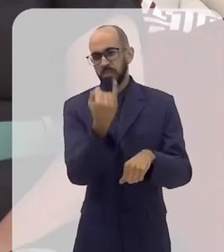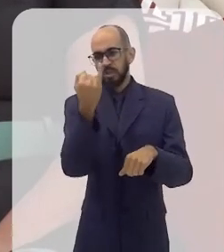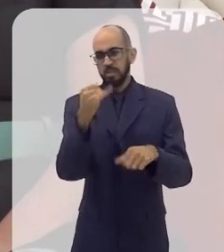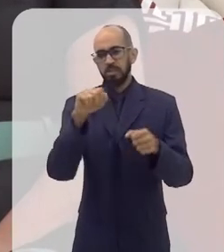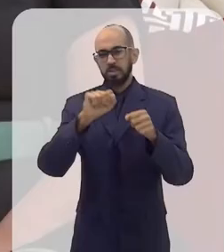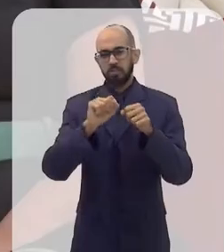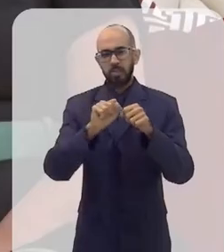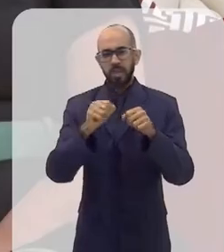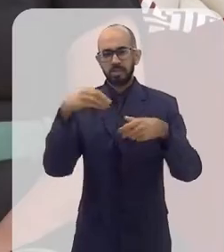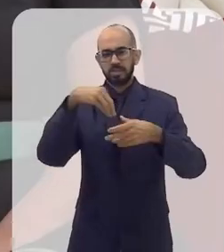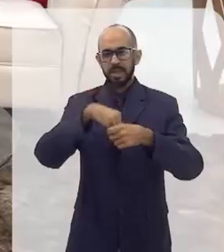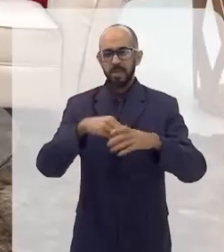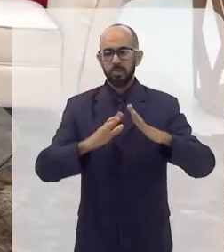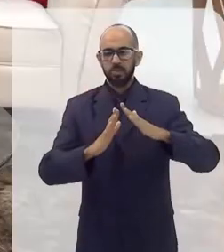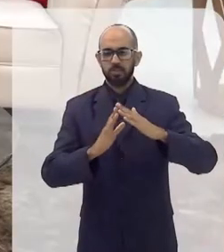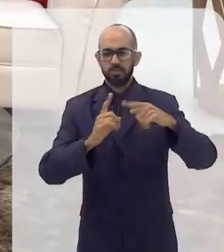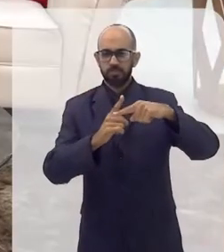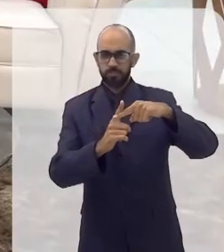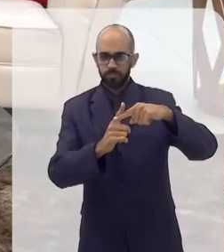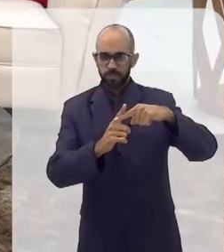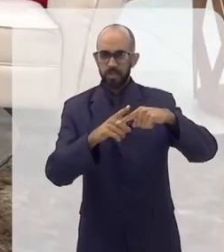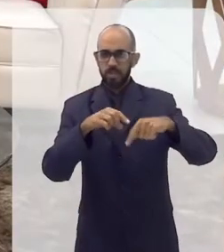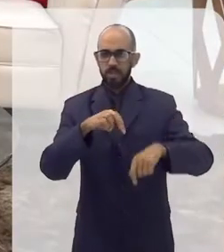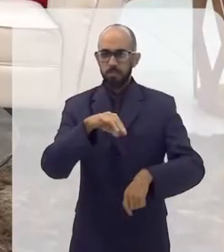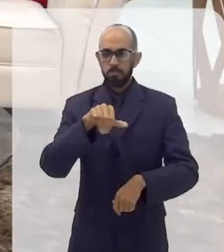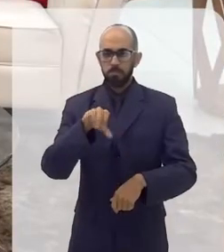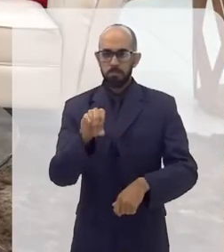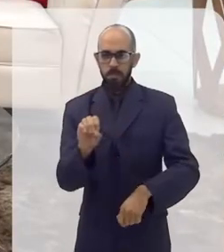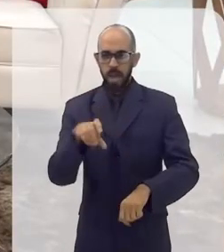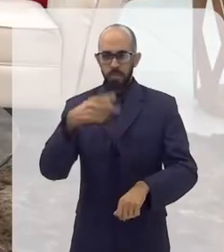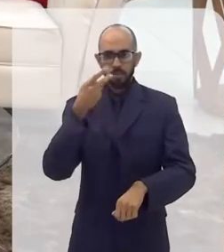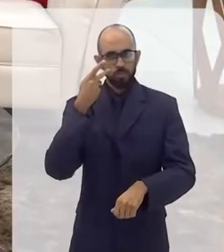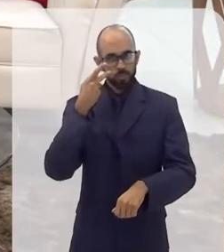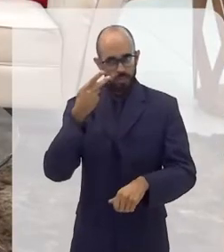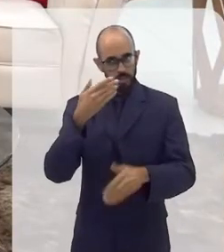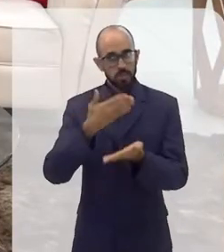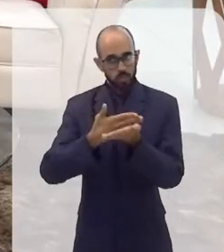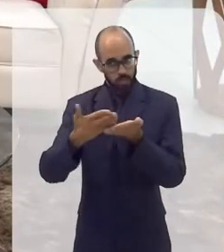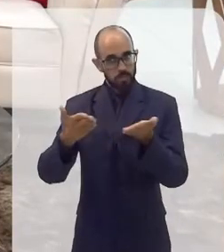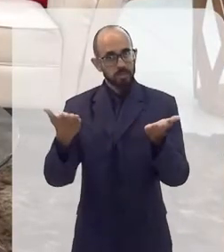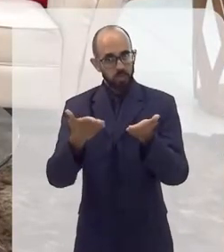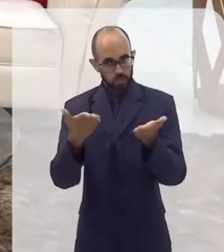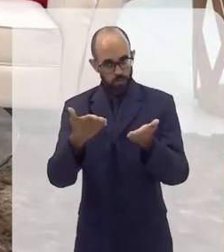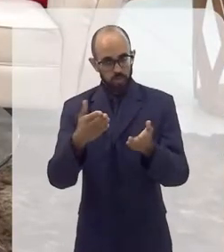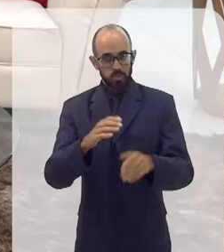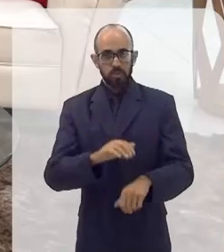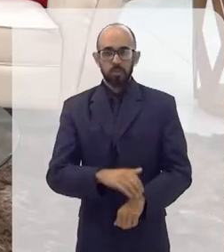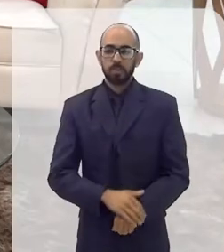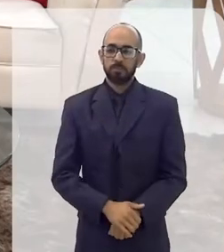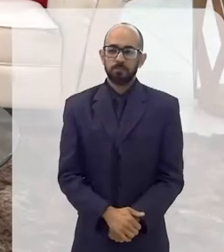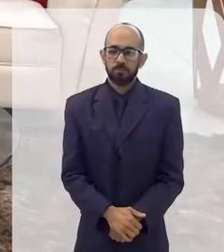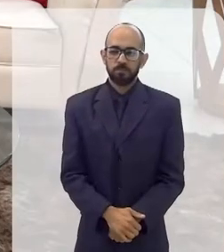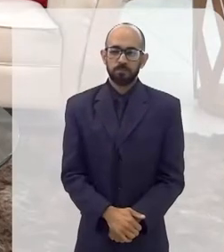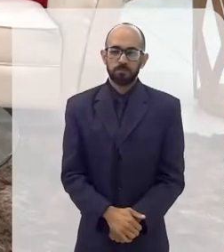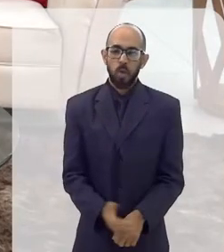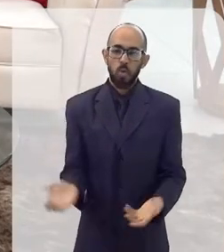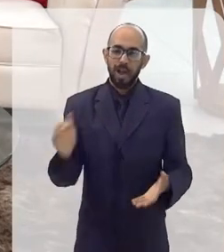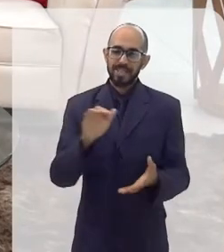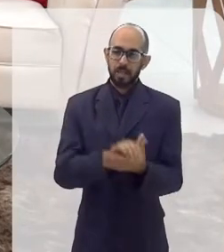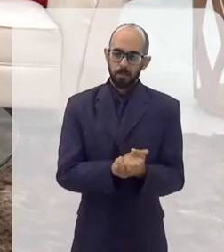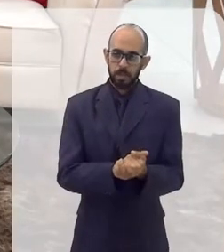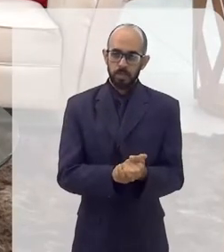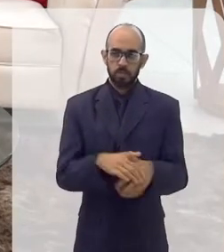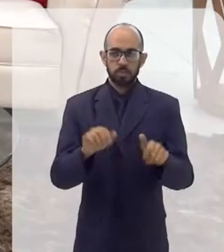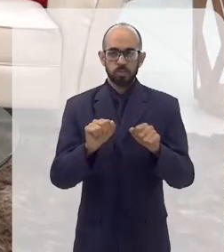realizado dentro dos templos, como esse templo que será dedicado em maio, cuja visitação inicia hoje. Certo. Lá o casamento